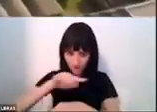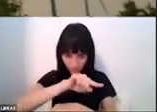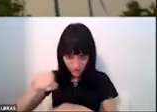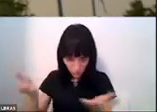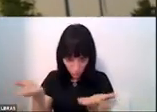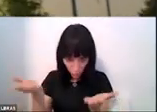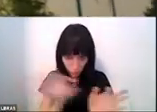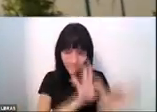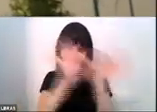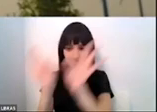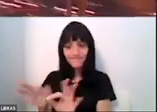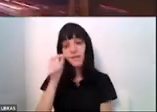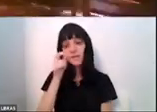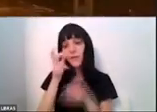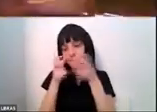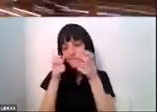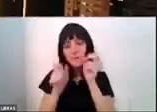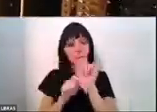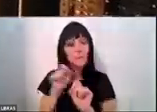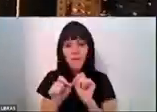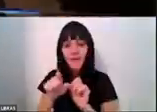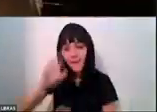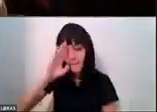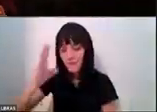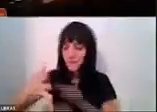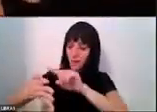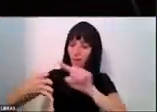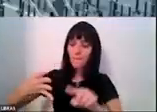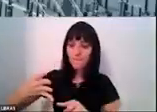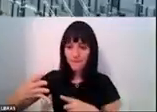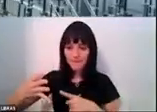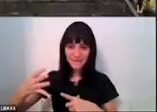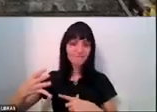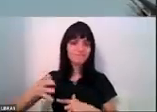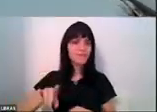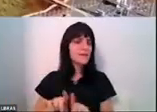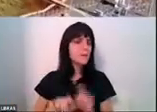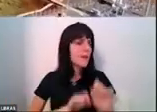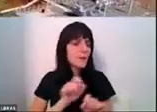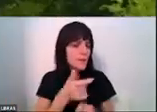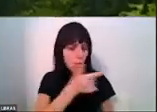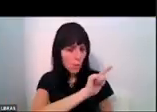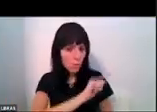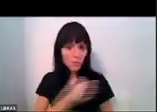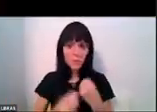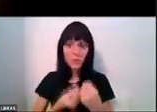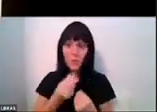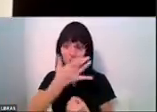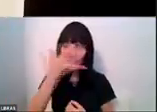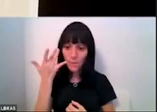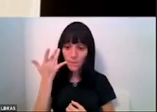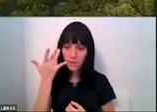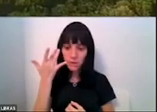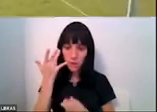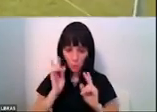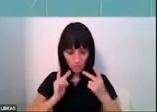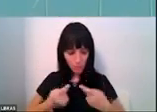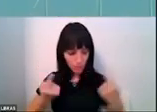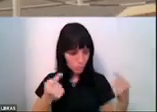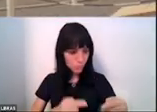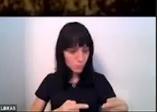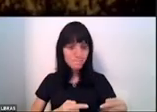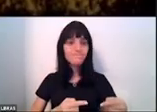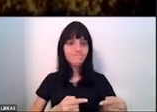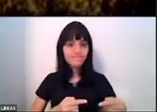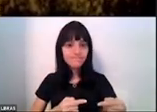mais recentemente chamar de ESG. Respeito ao cliente, inovação, gestão de resultados. A melhor empresa de energia do Brasil